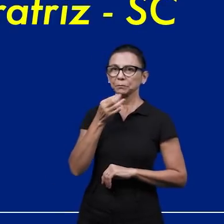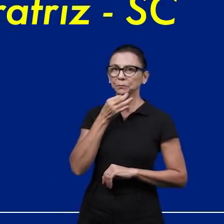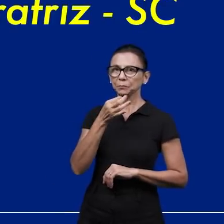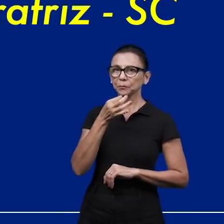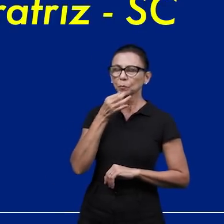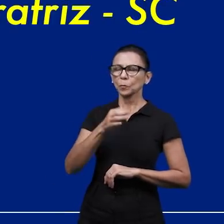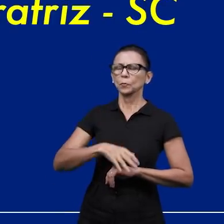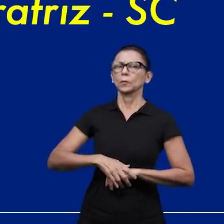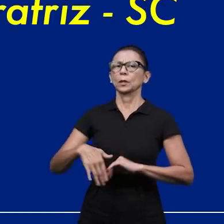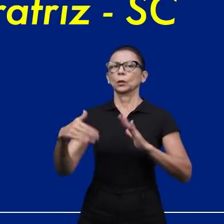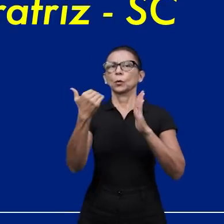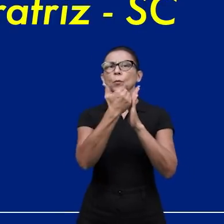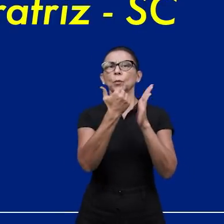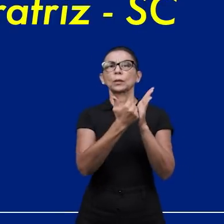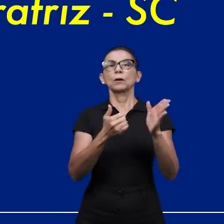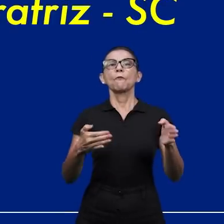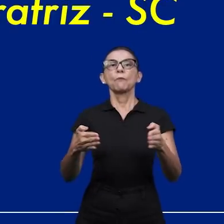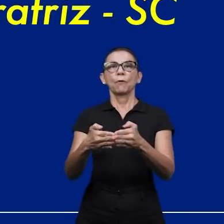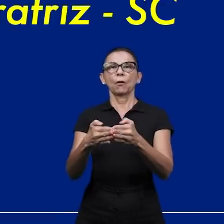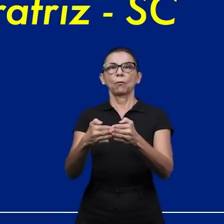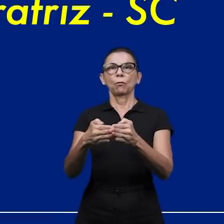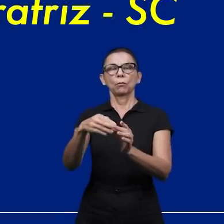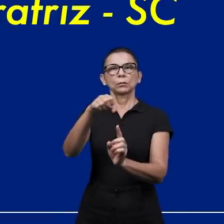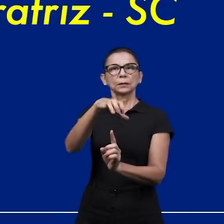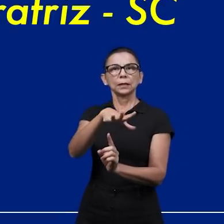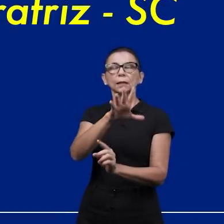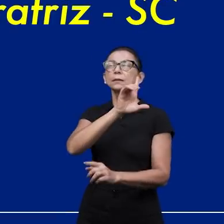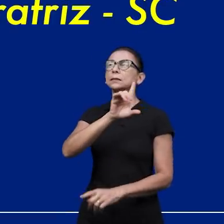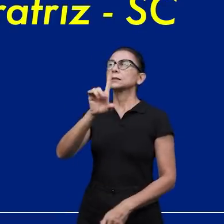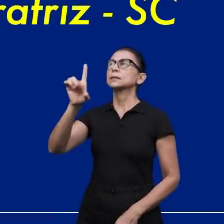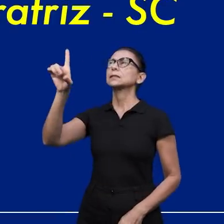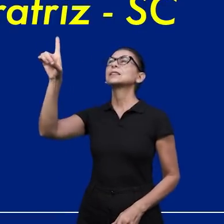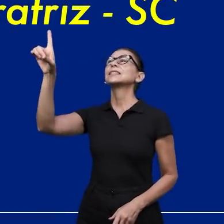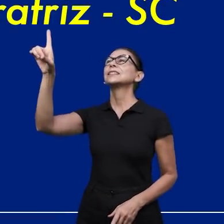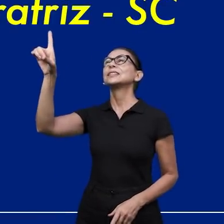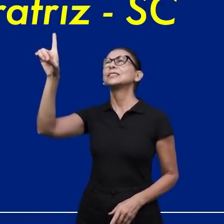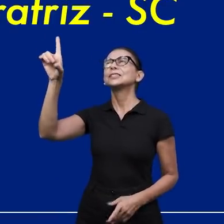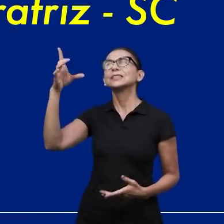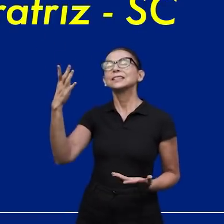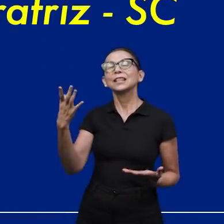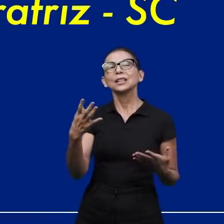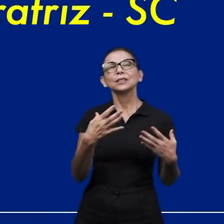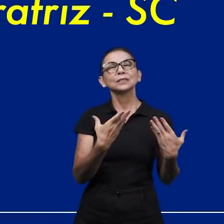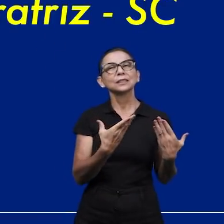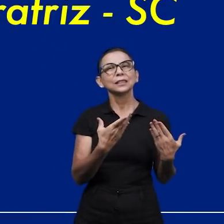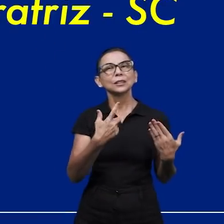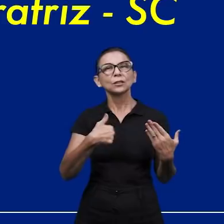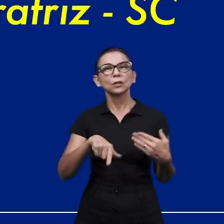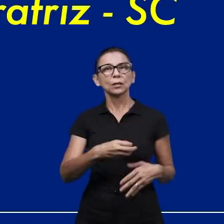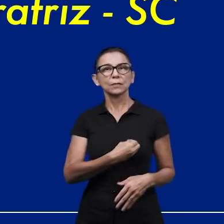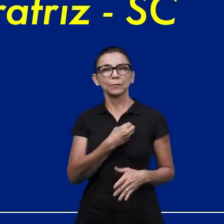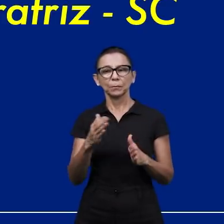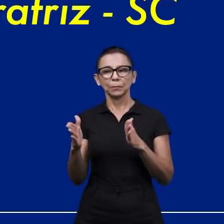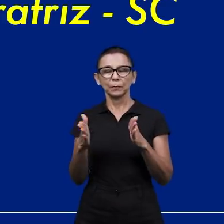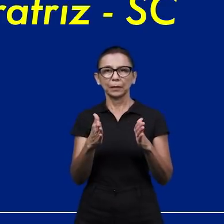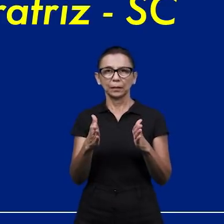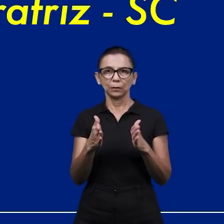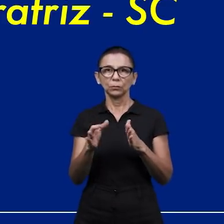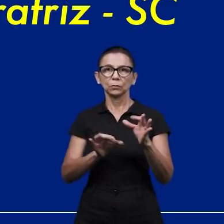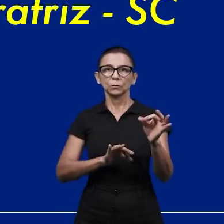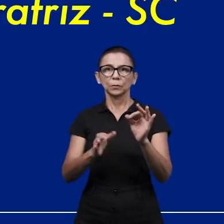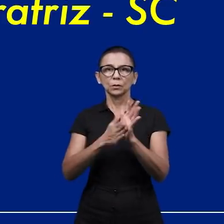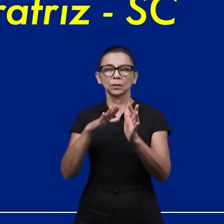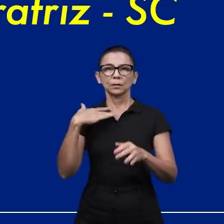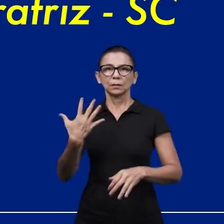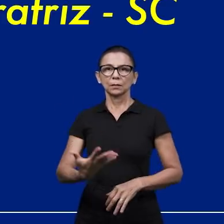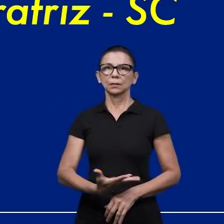programa sempre aponta para a graça de Deus tão grandiosa que nos leva a vivermos o tempo de Deus e o projeto